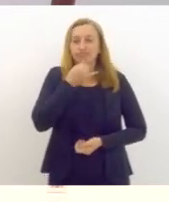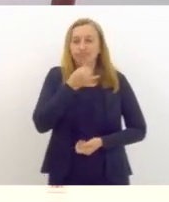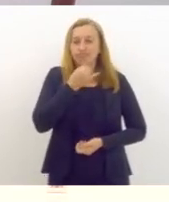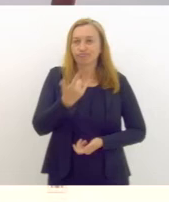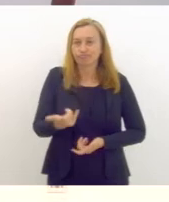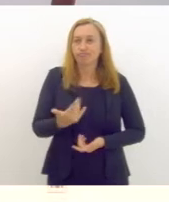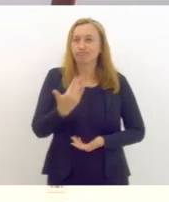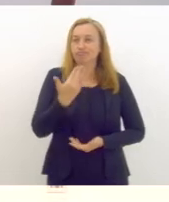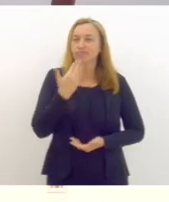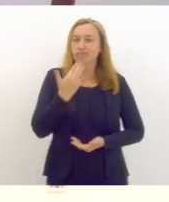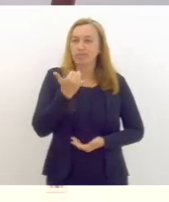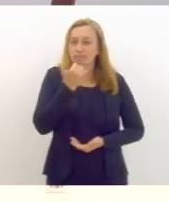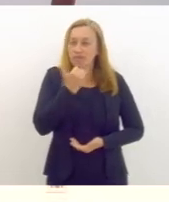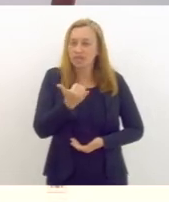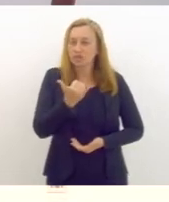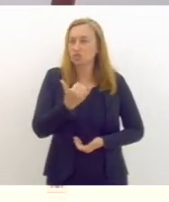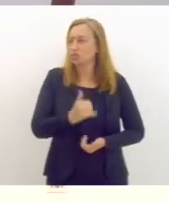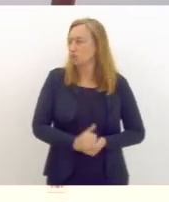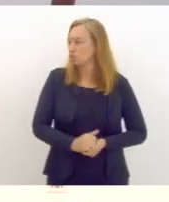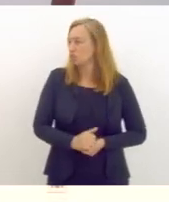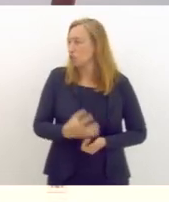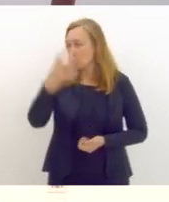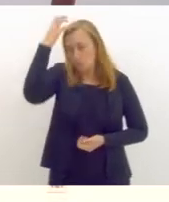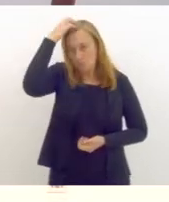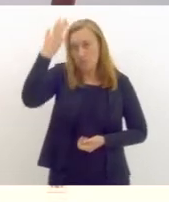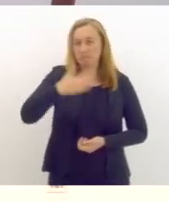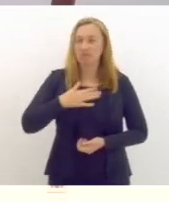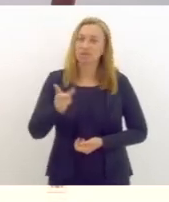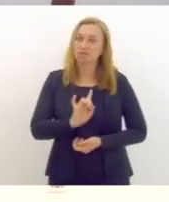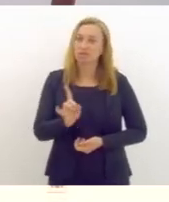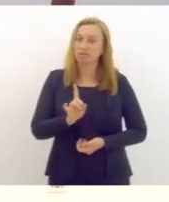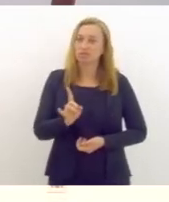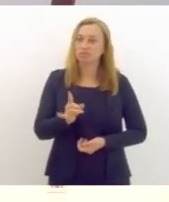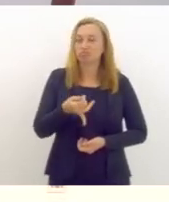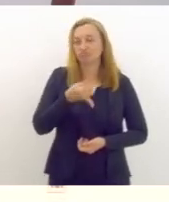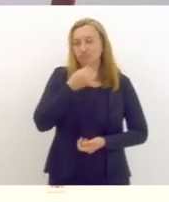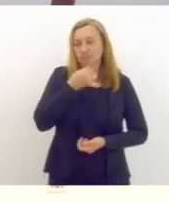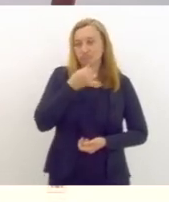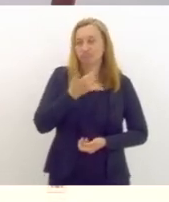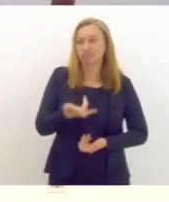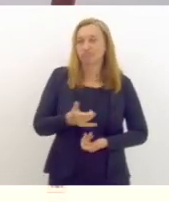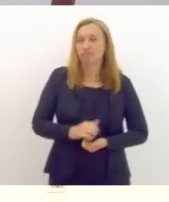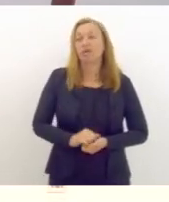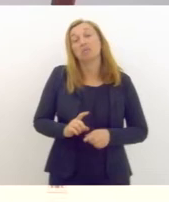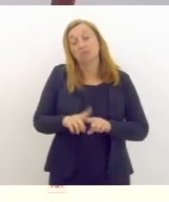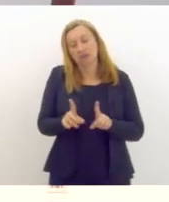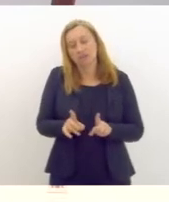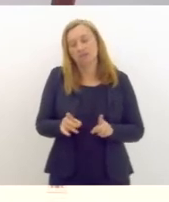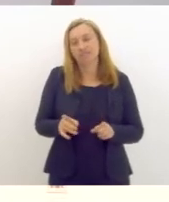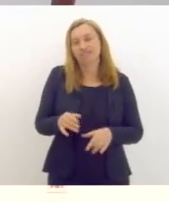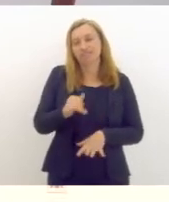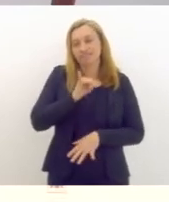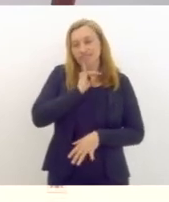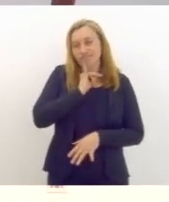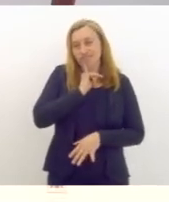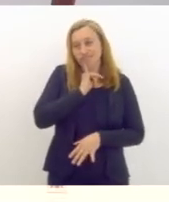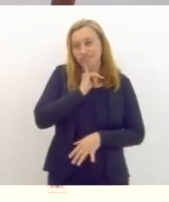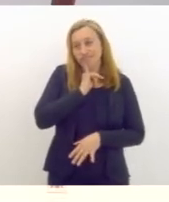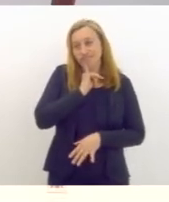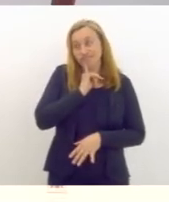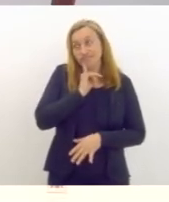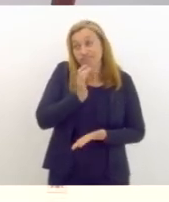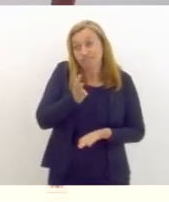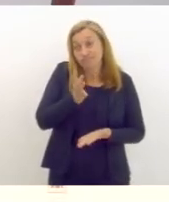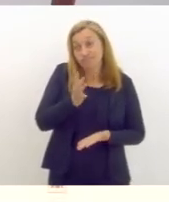e peço desculpa por algo que não foi culpa minha é muito pelo contrário que me deixou muito pau da vida mas que infelizmente faz parte